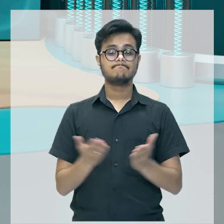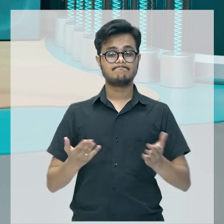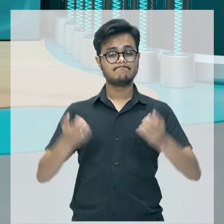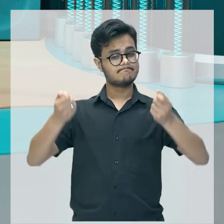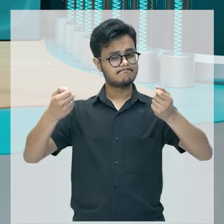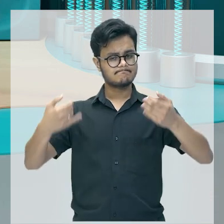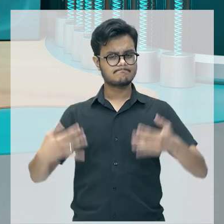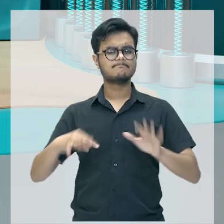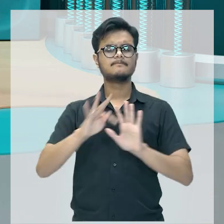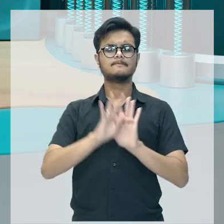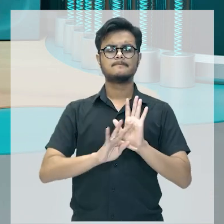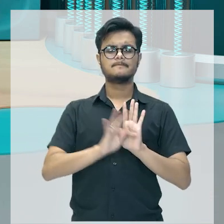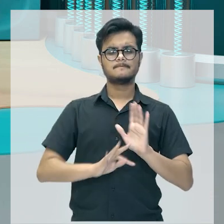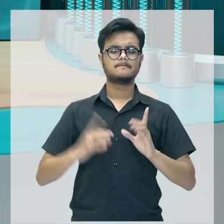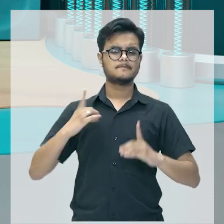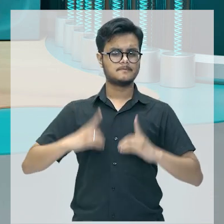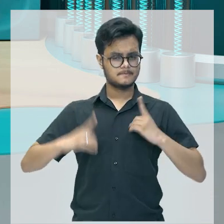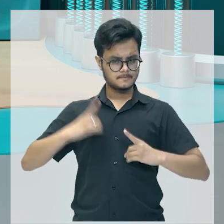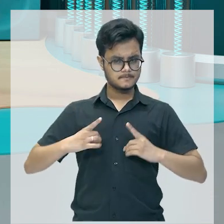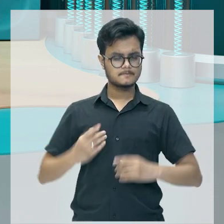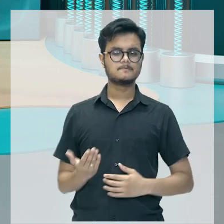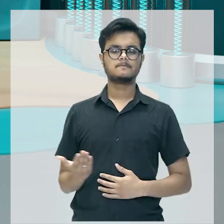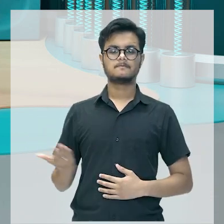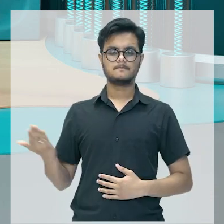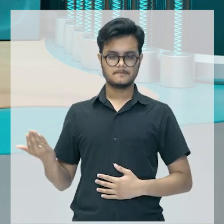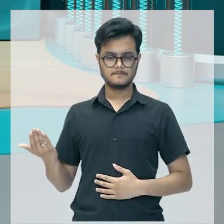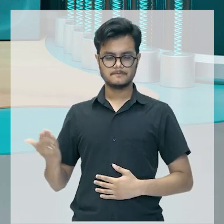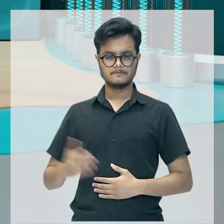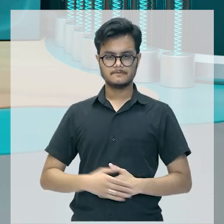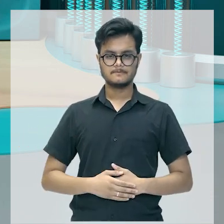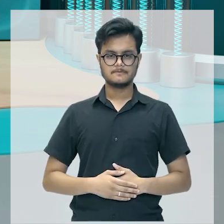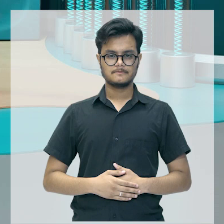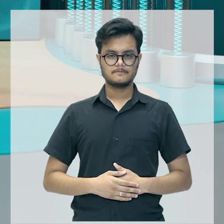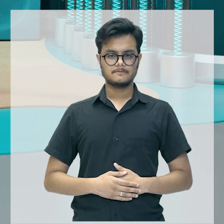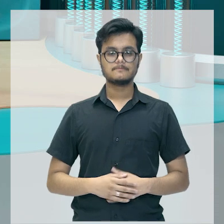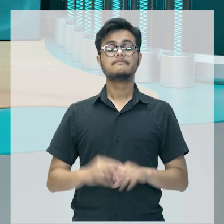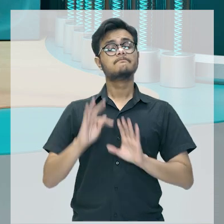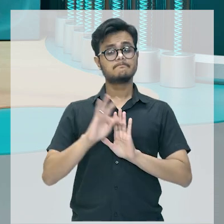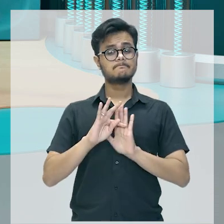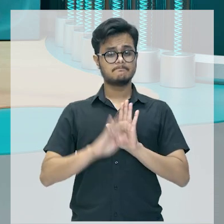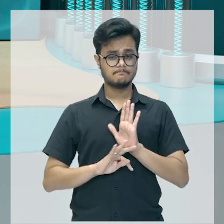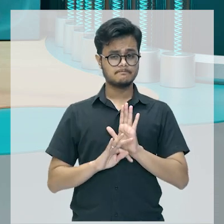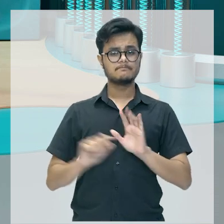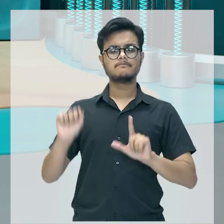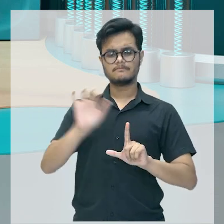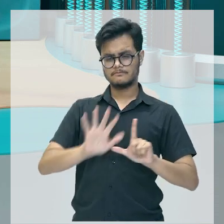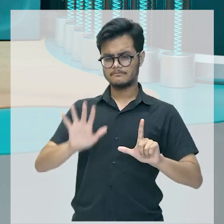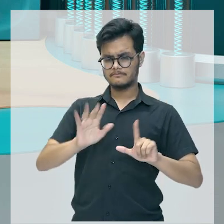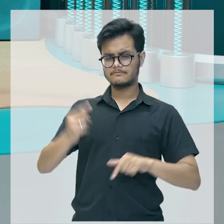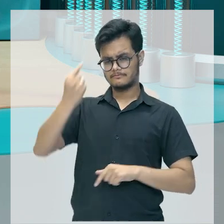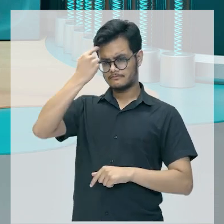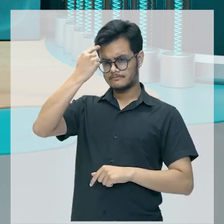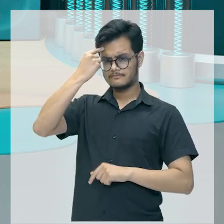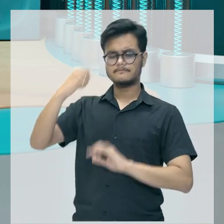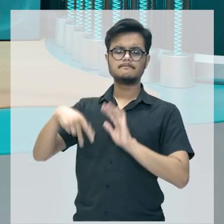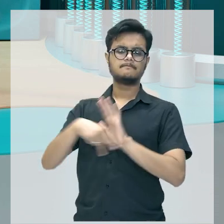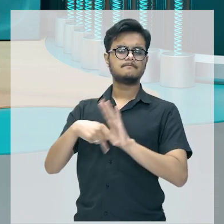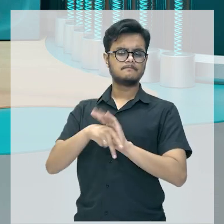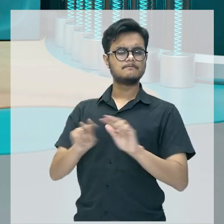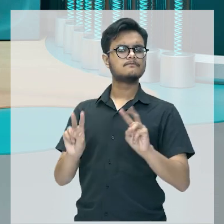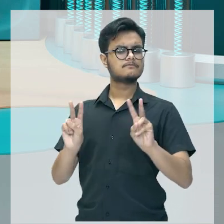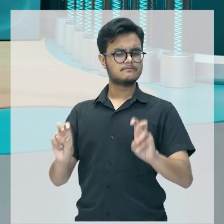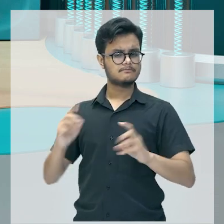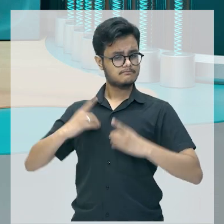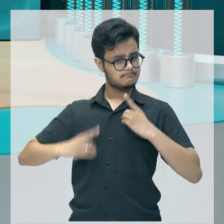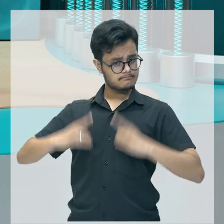pouquinho mais do nosso texto, certo? O texto continua com essa mesma ideia aqui, olha só, gente. Ok?